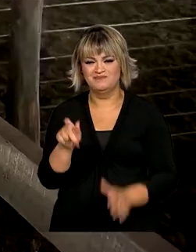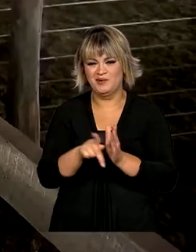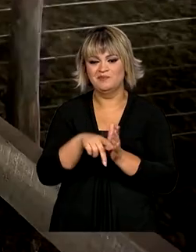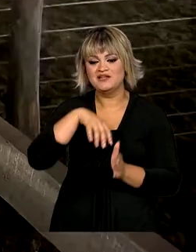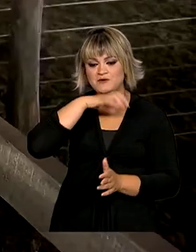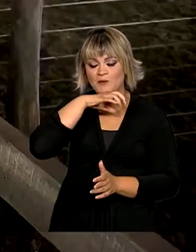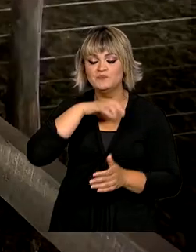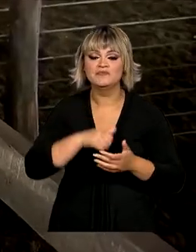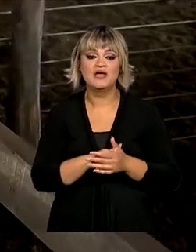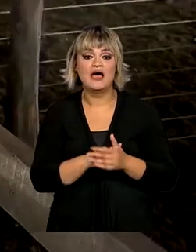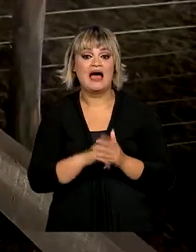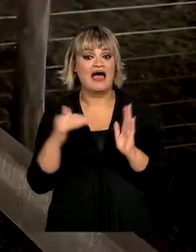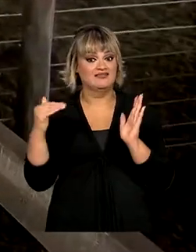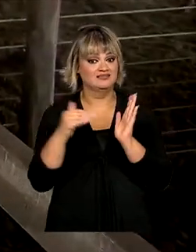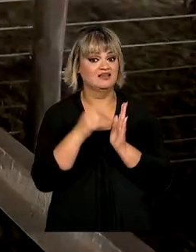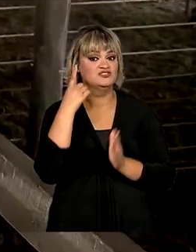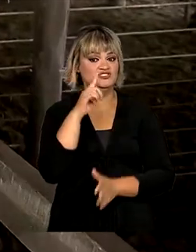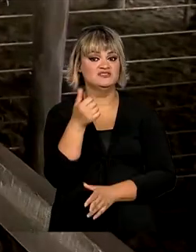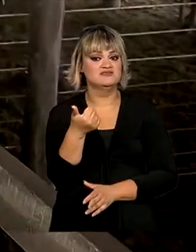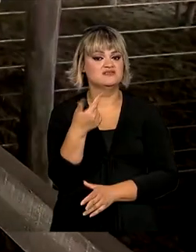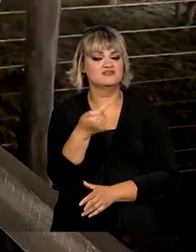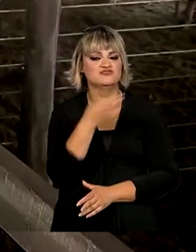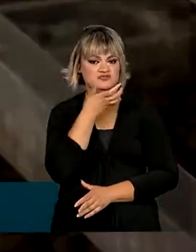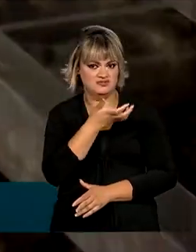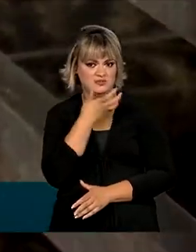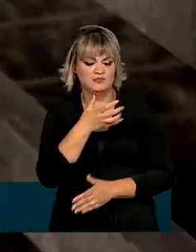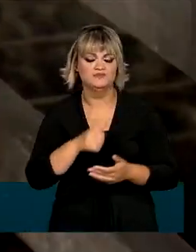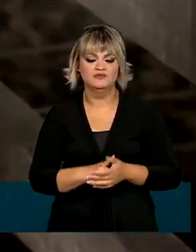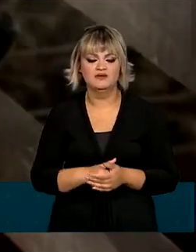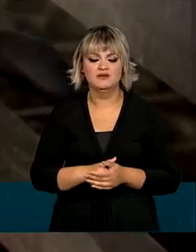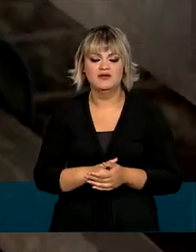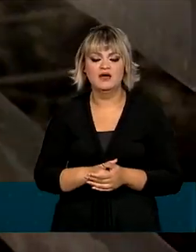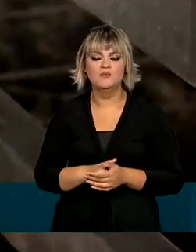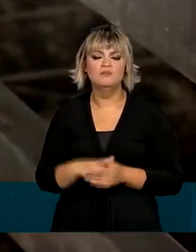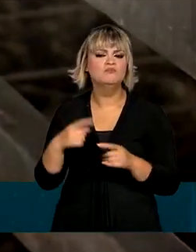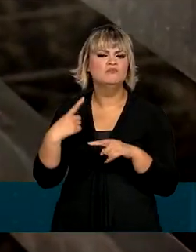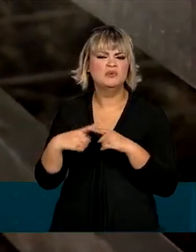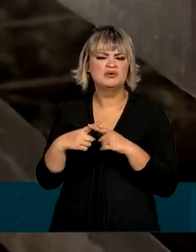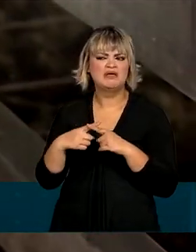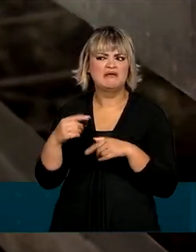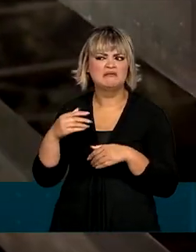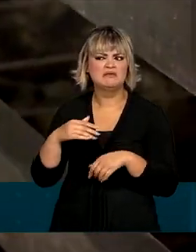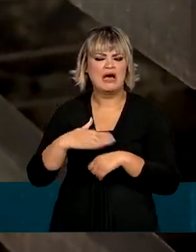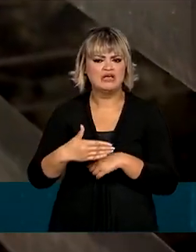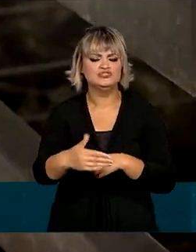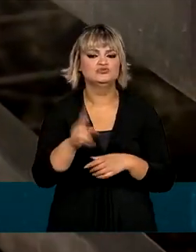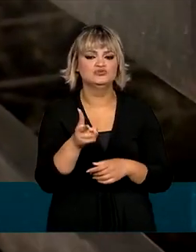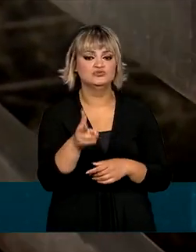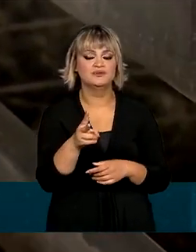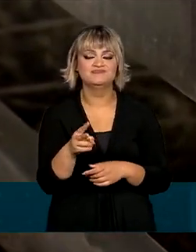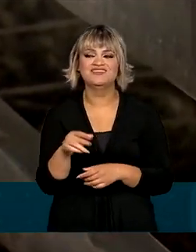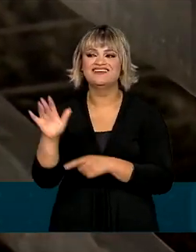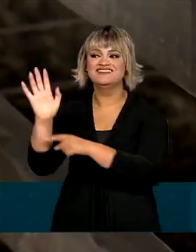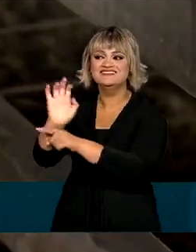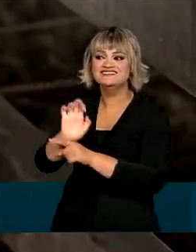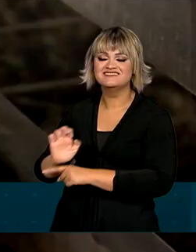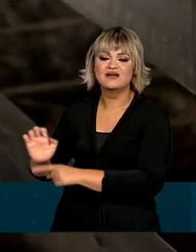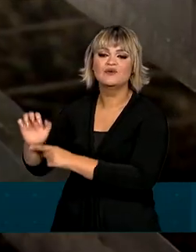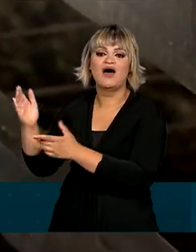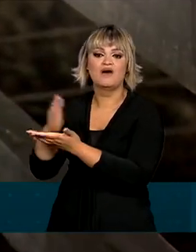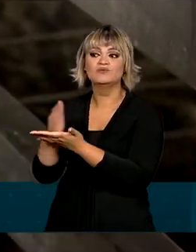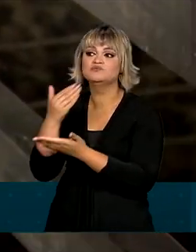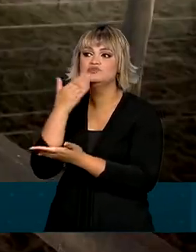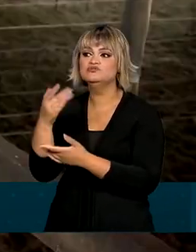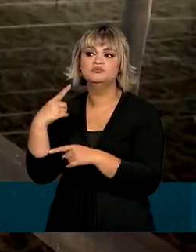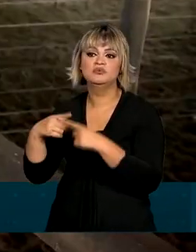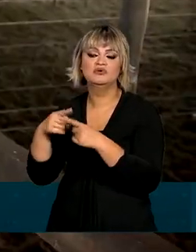agora vai até 17 de dezembro A decisão foi após solicitação de alguns estados que não tiveram os